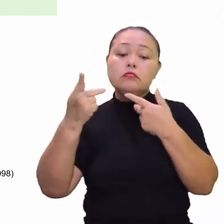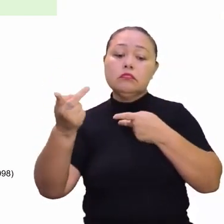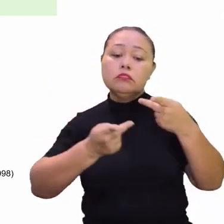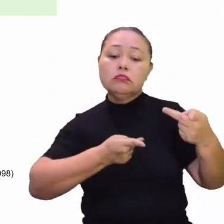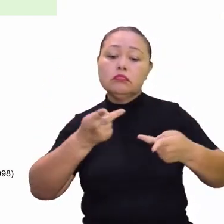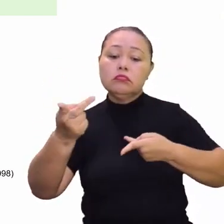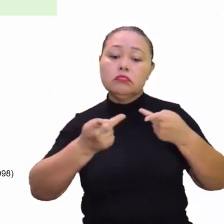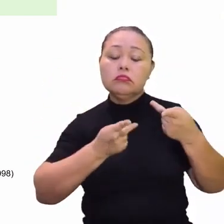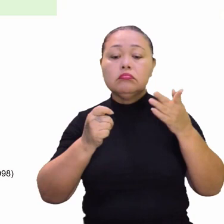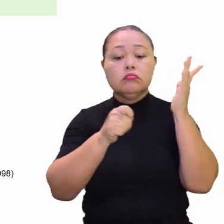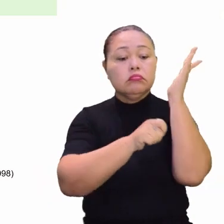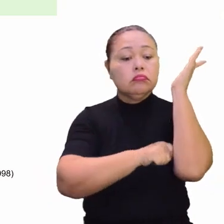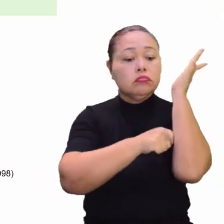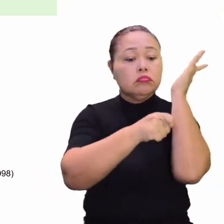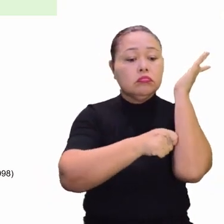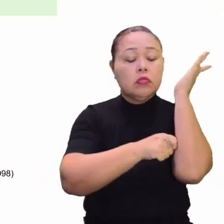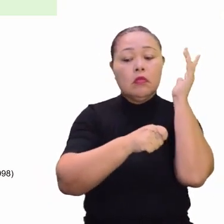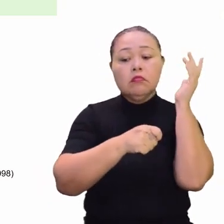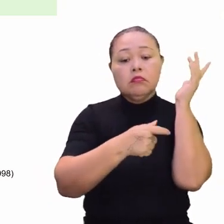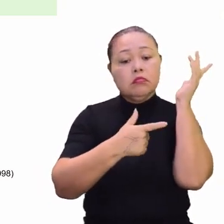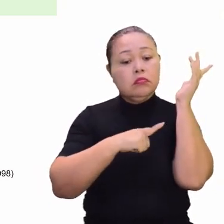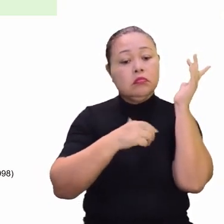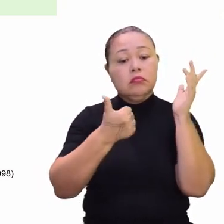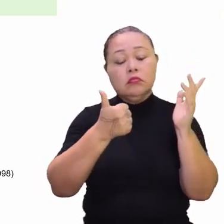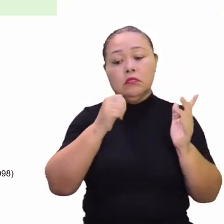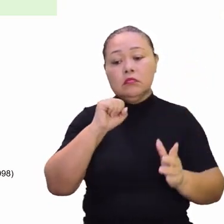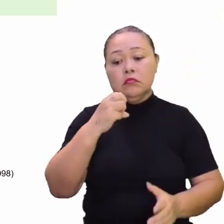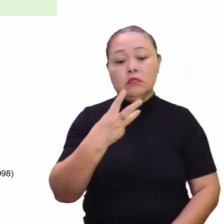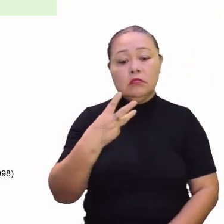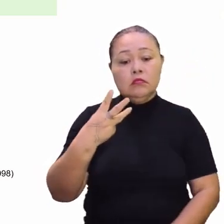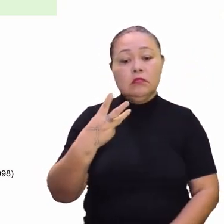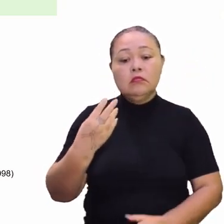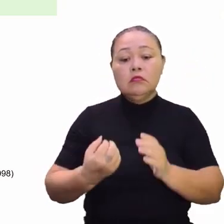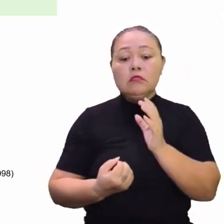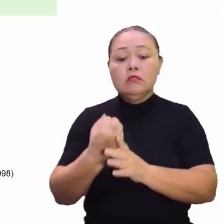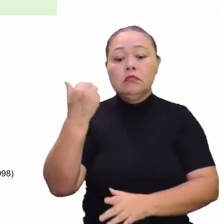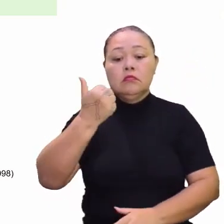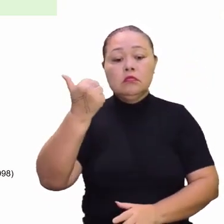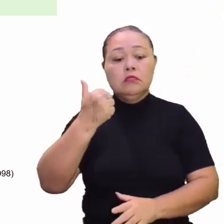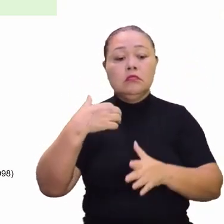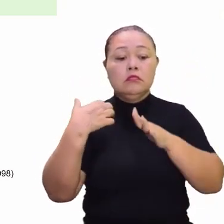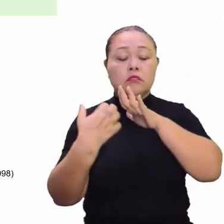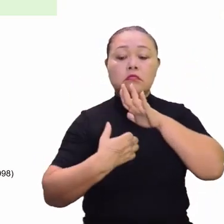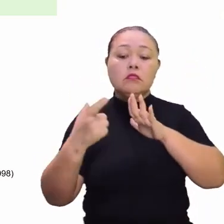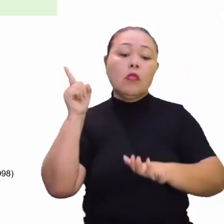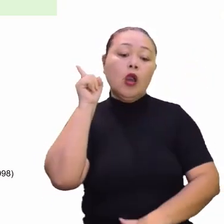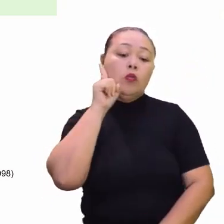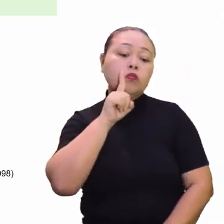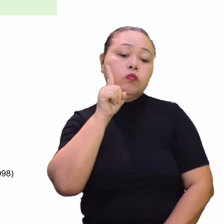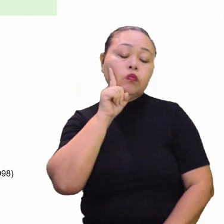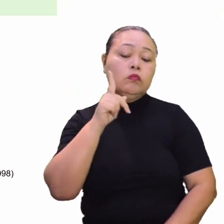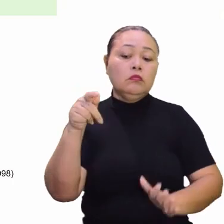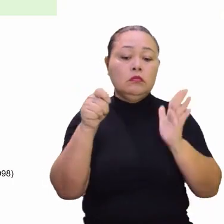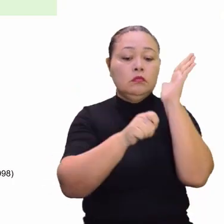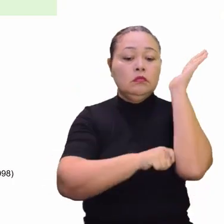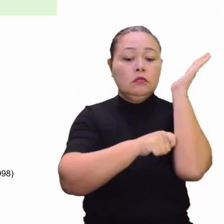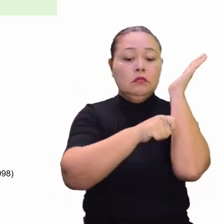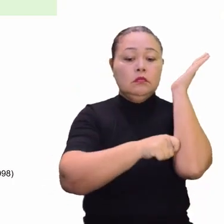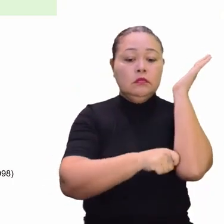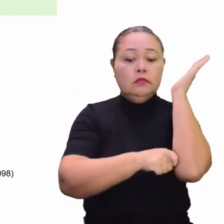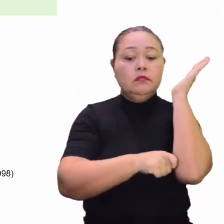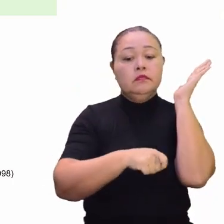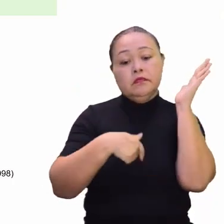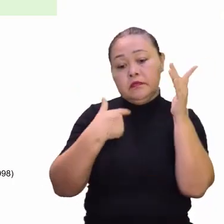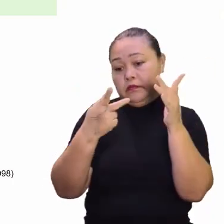da manufatura da borracha. Em 1833 surgiu a primeira indústria americana da